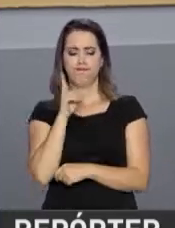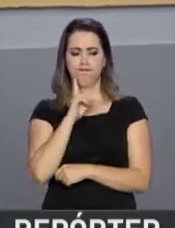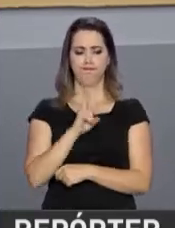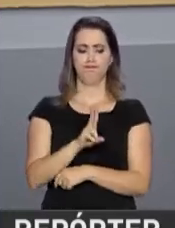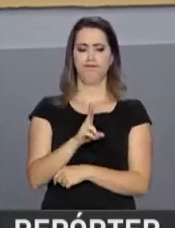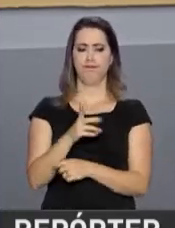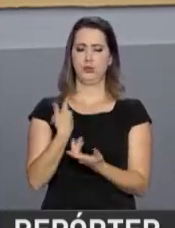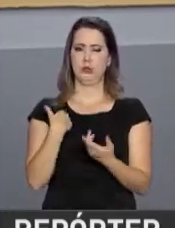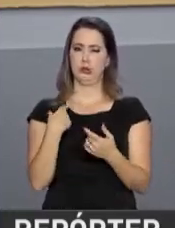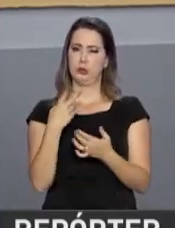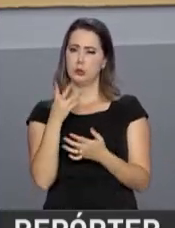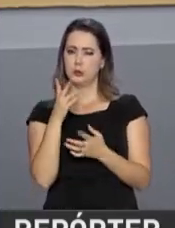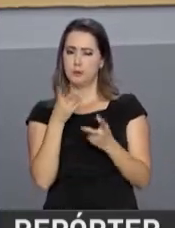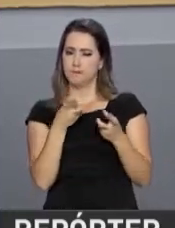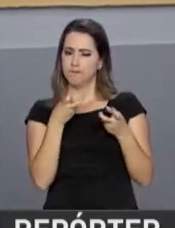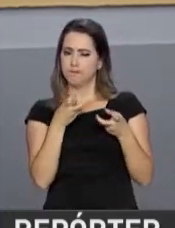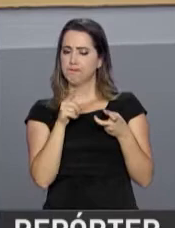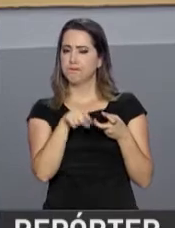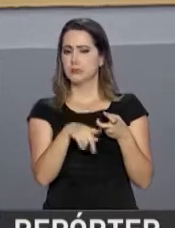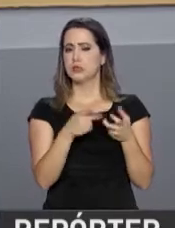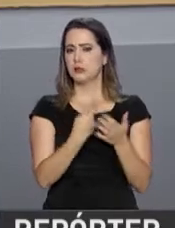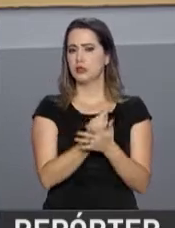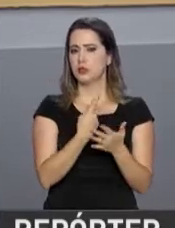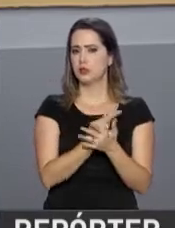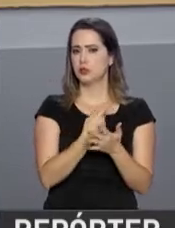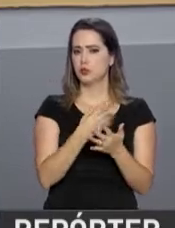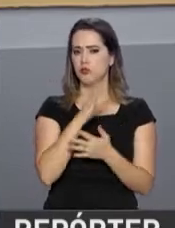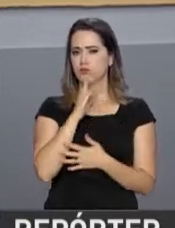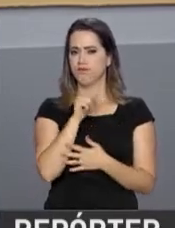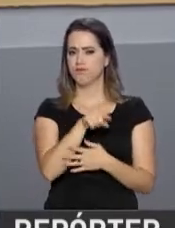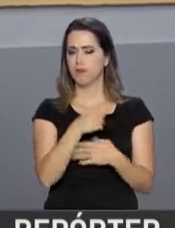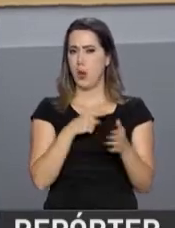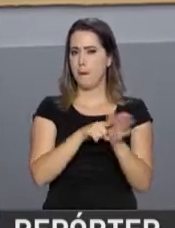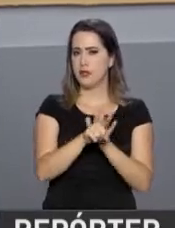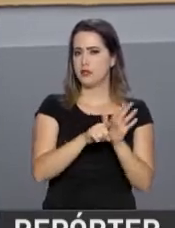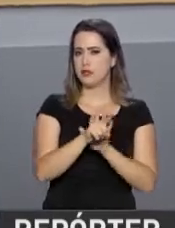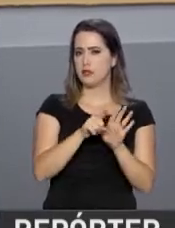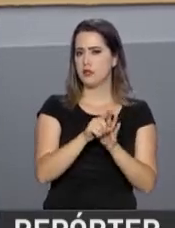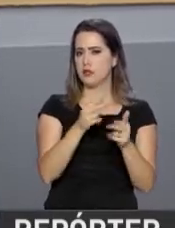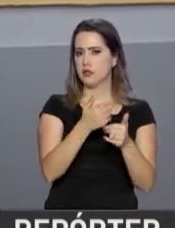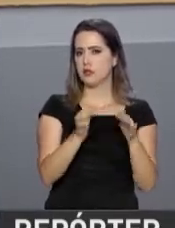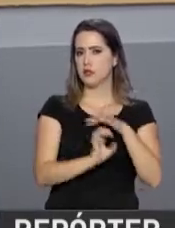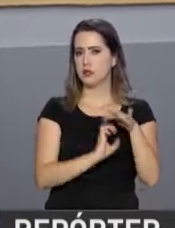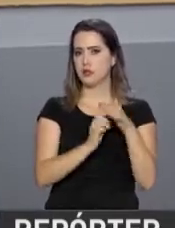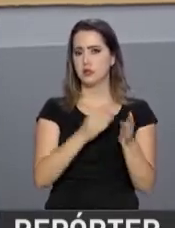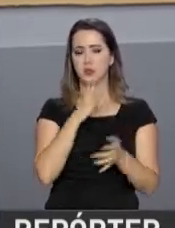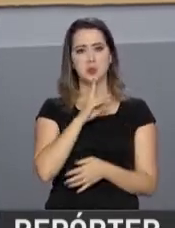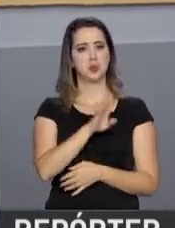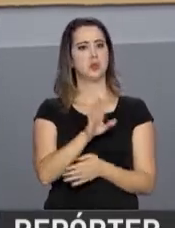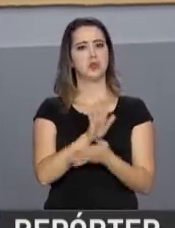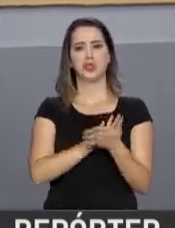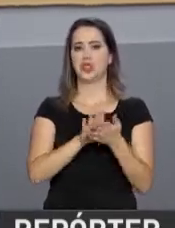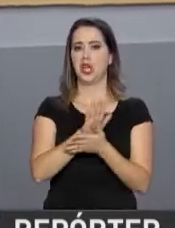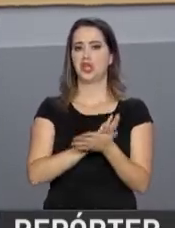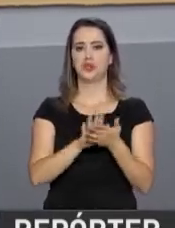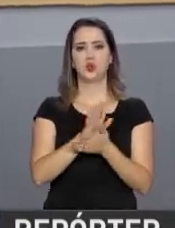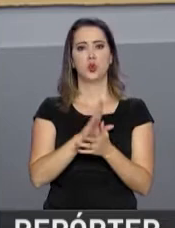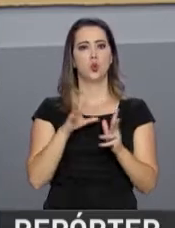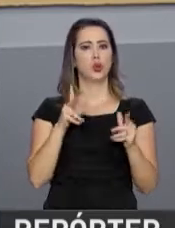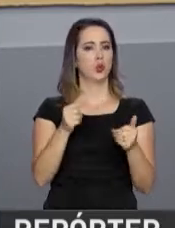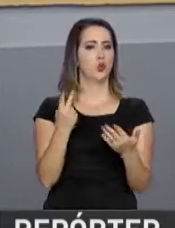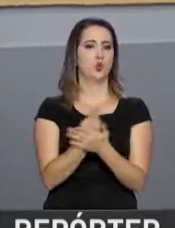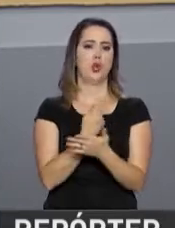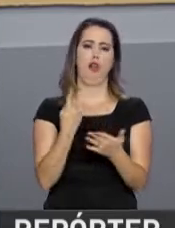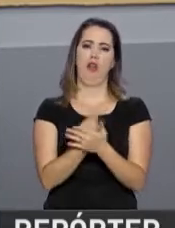dos dados informados no documento de conhecimento de carga ea pesquisar sobre as empresas constataram que não havia compatibilidade entre